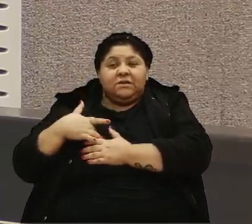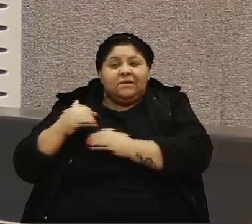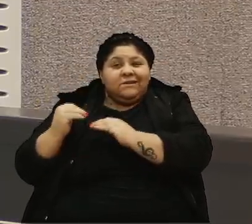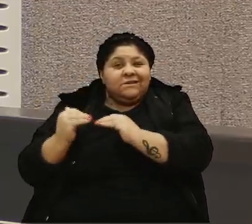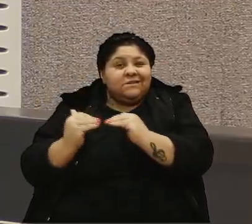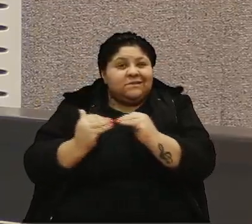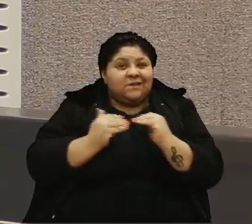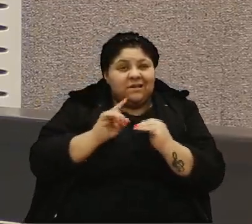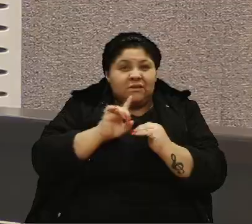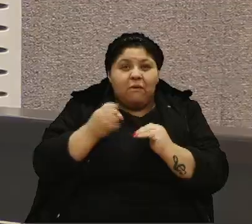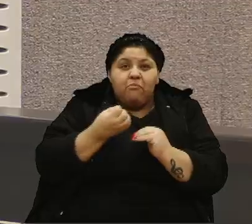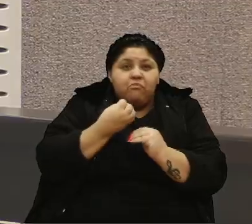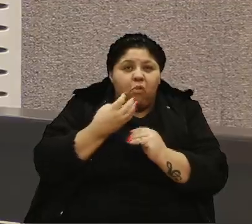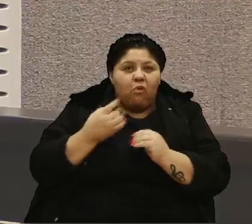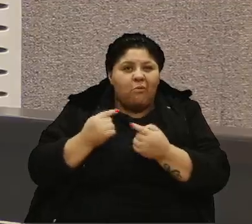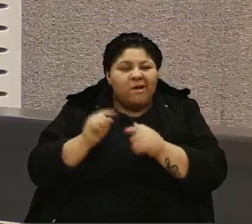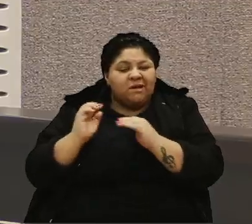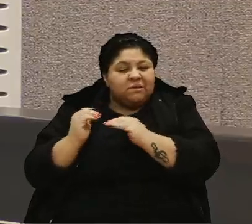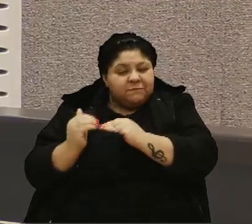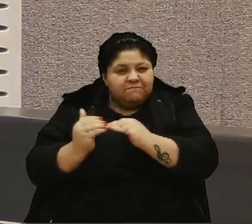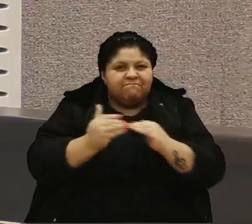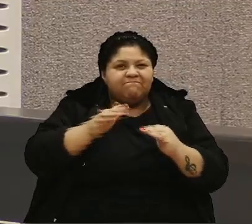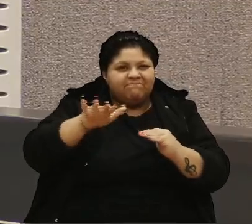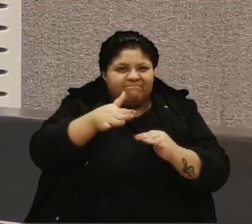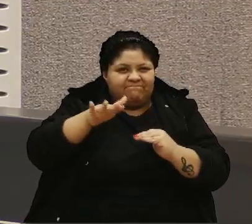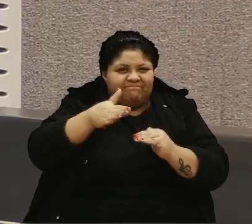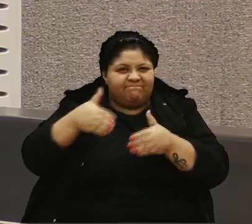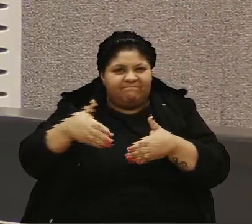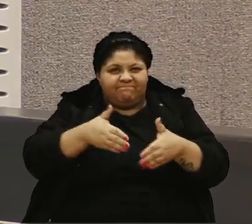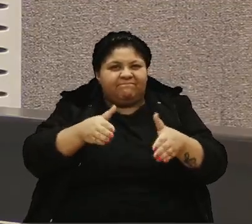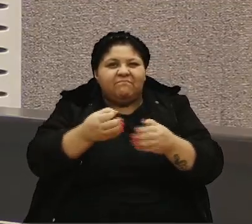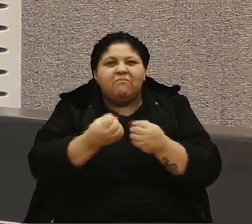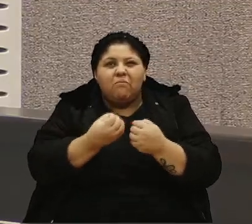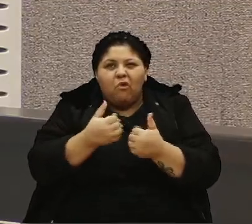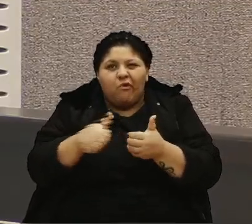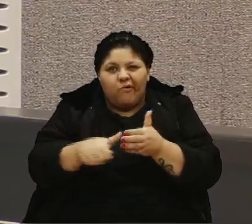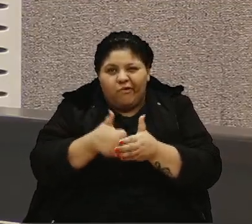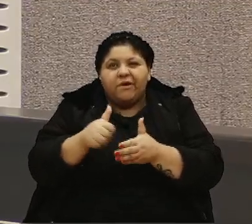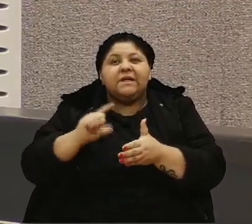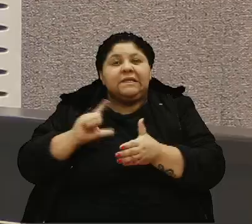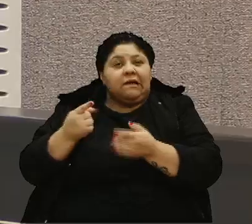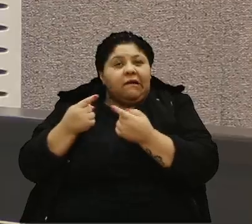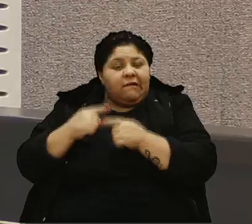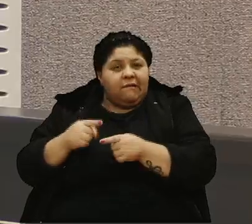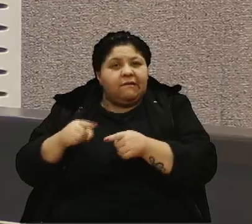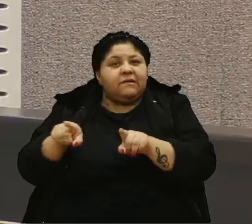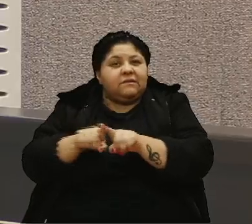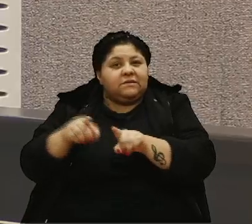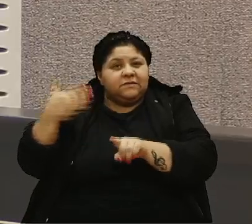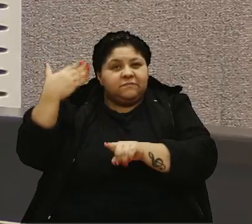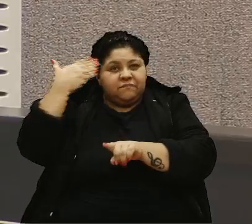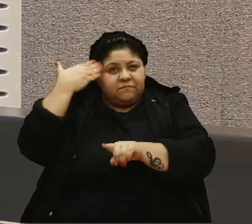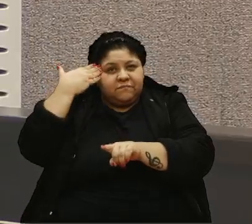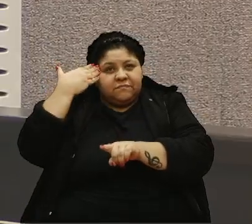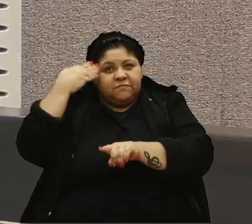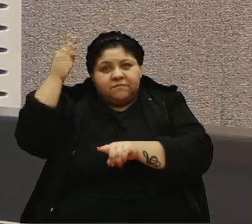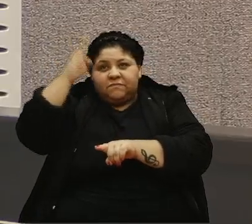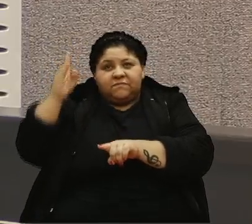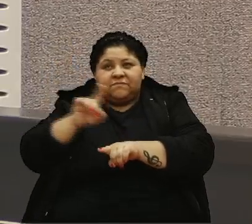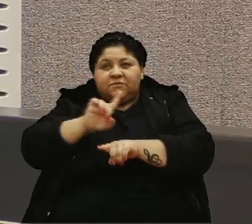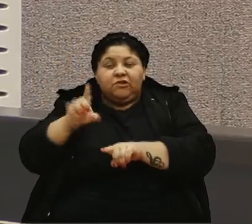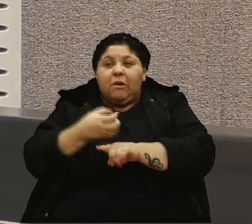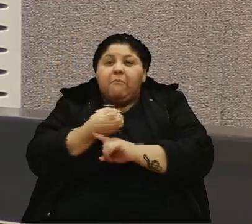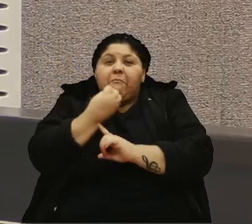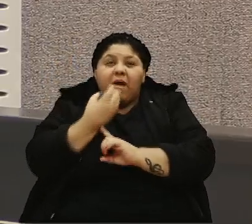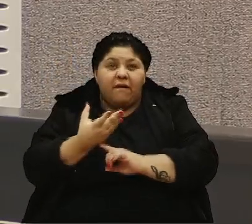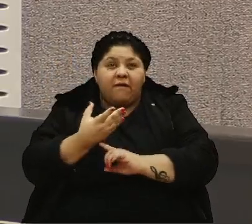são boas condições, mas no sentido razoável, caminhando para se tornar boas condições. A gente tem que fazer autocrítica e também tem que saber reconhecer que o Brasil não está tão bem